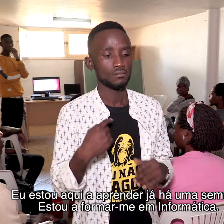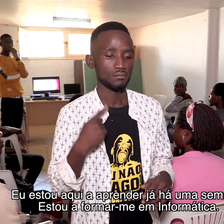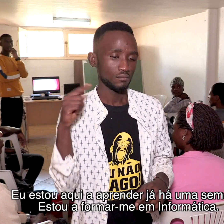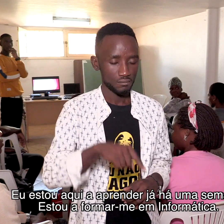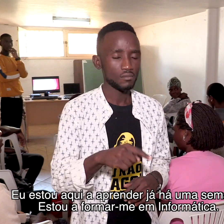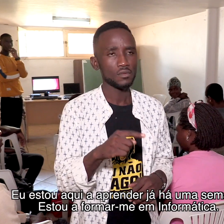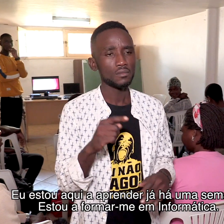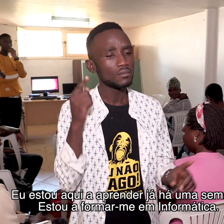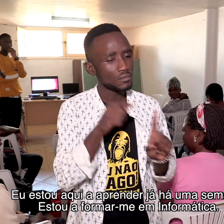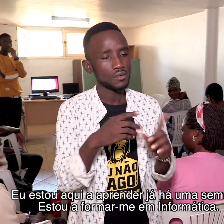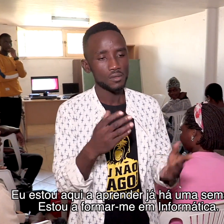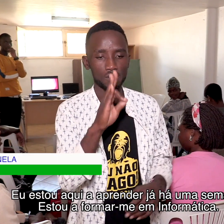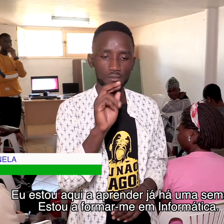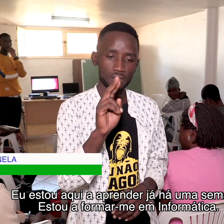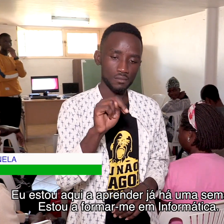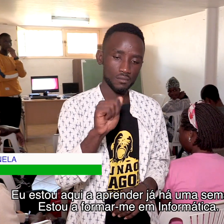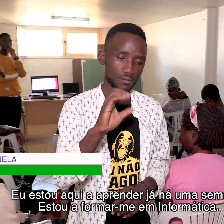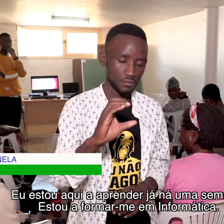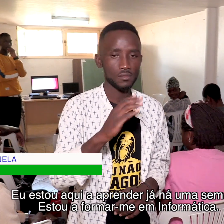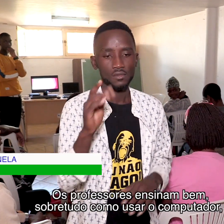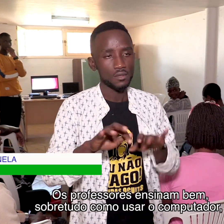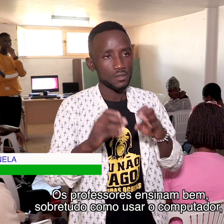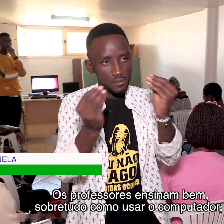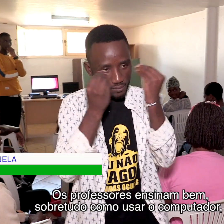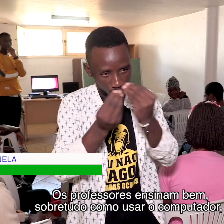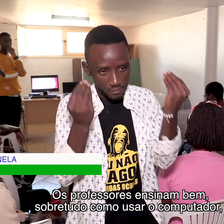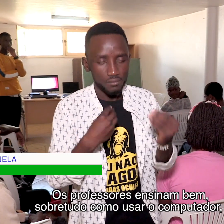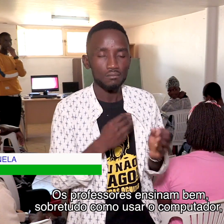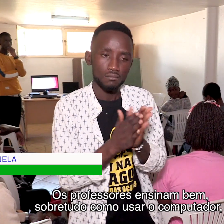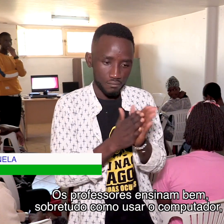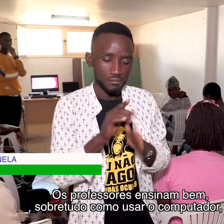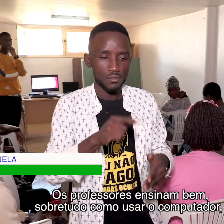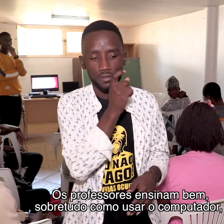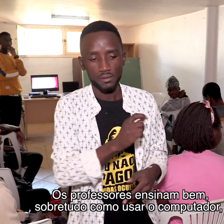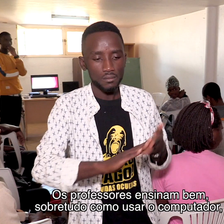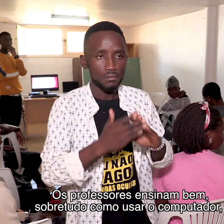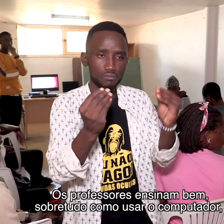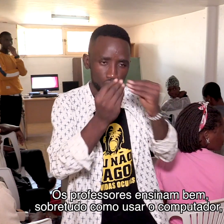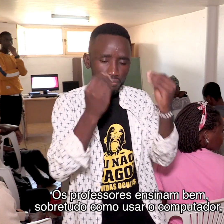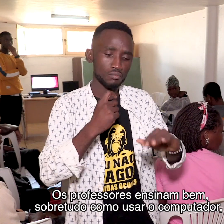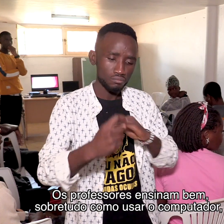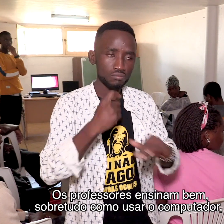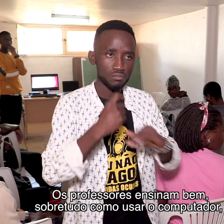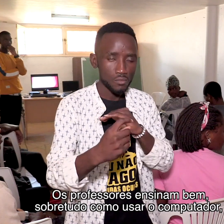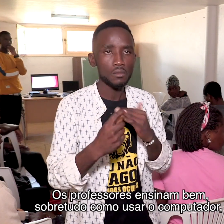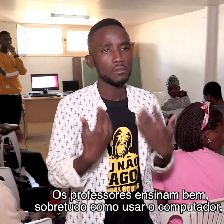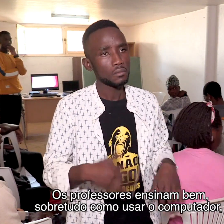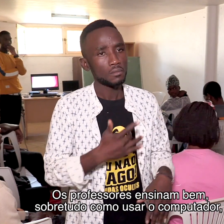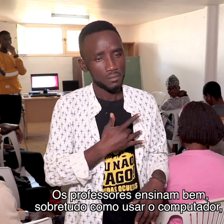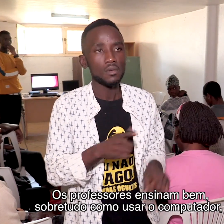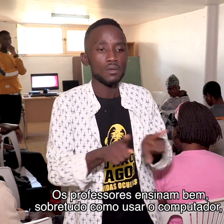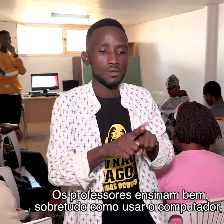Eu estou aqui a aprender já há uma semana. Estou a formar-me em informática. Os professores ensinam